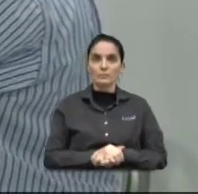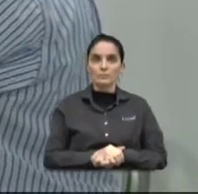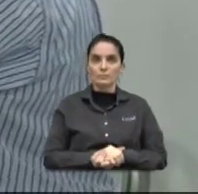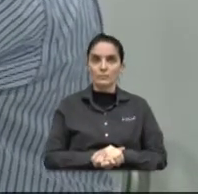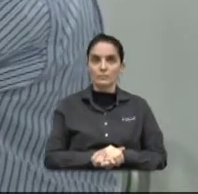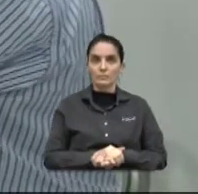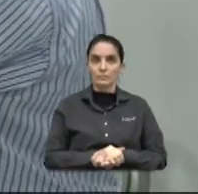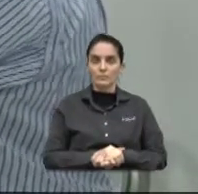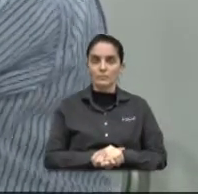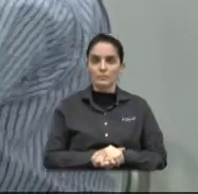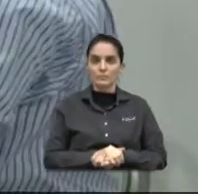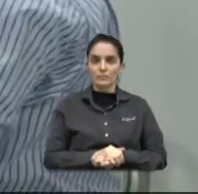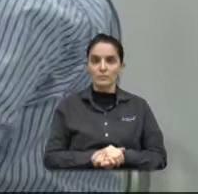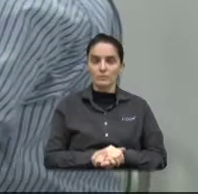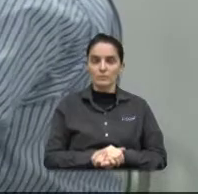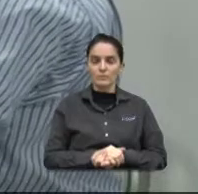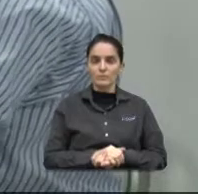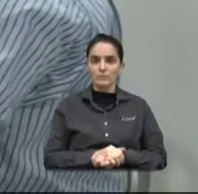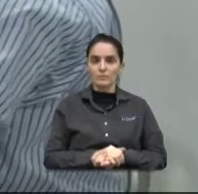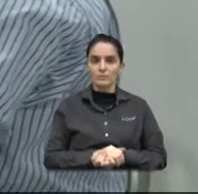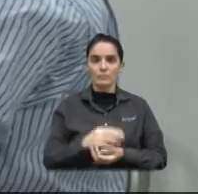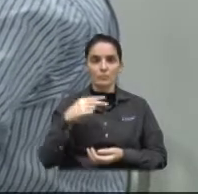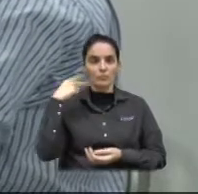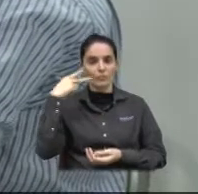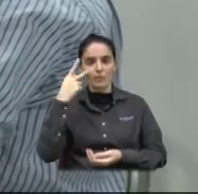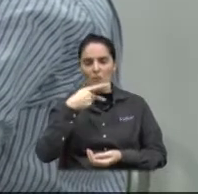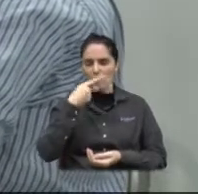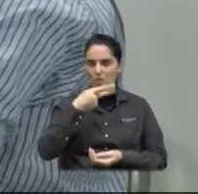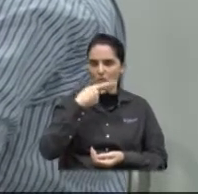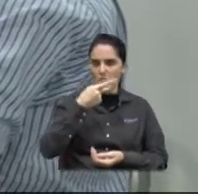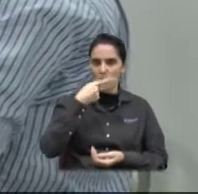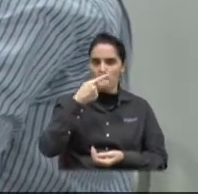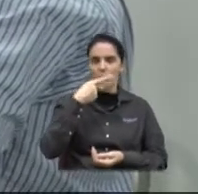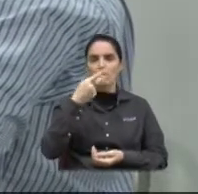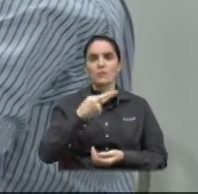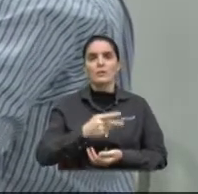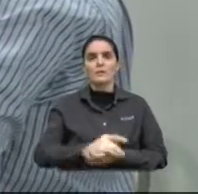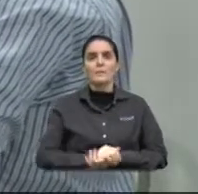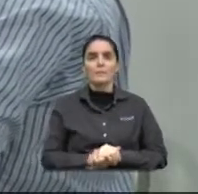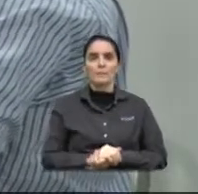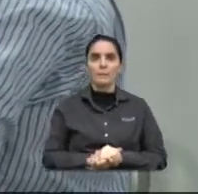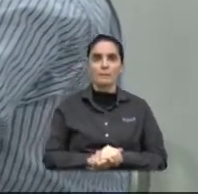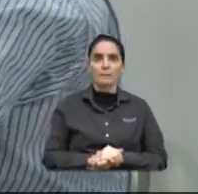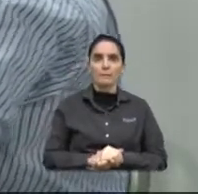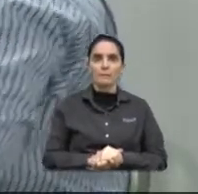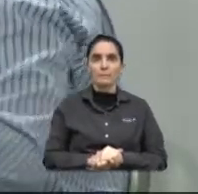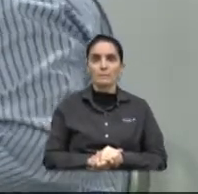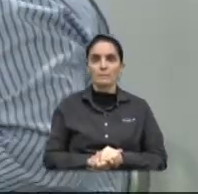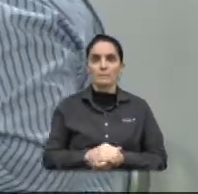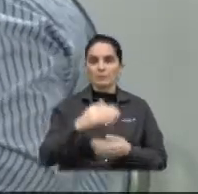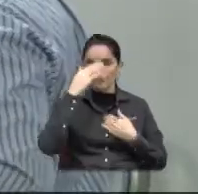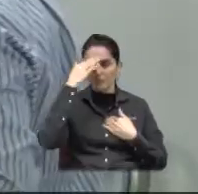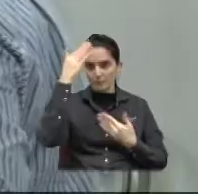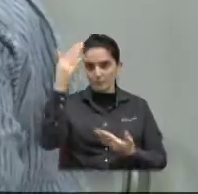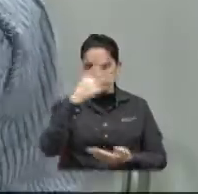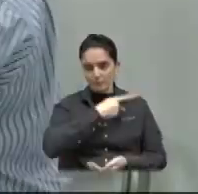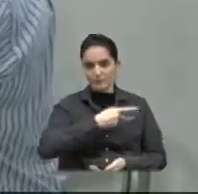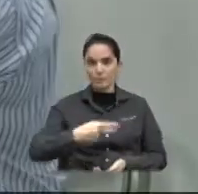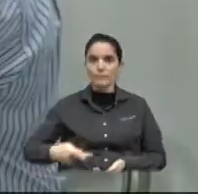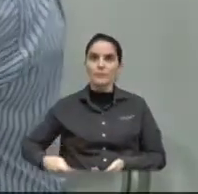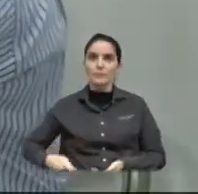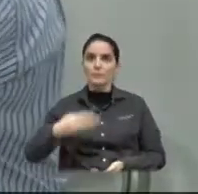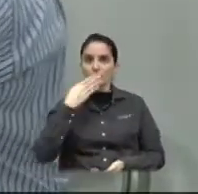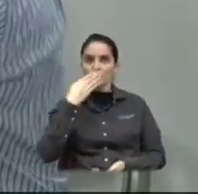então foi essa a intenção da mesa diretora nesta alteração eu